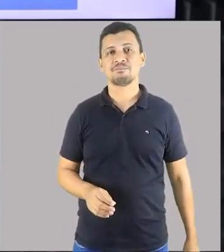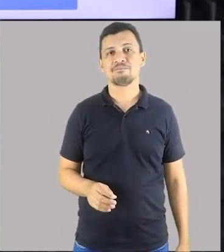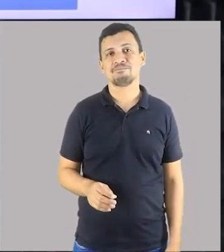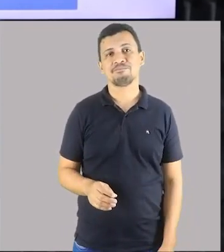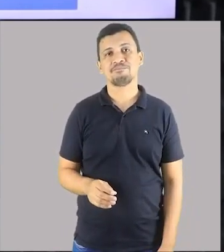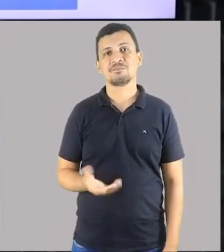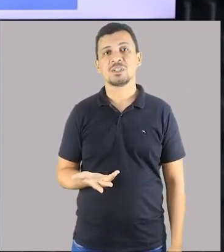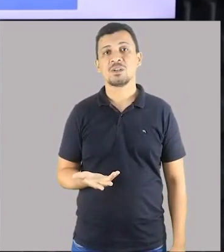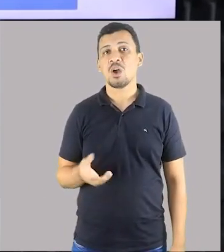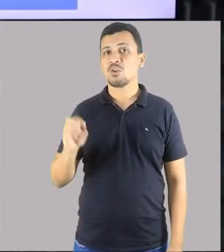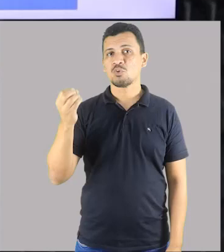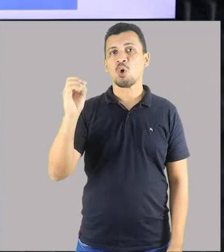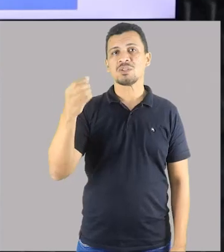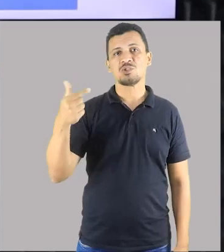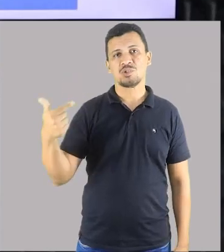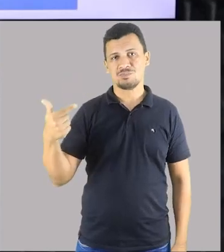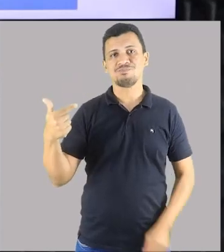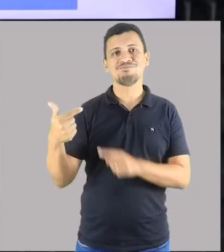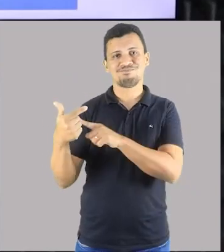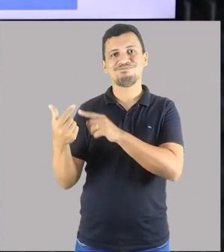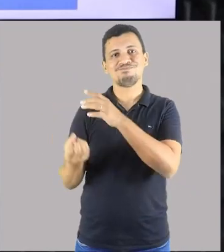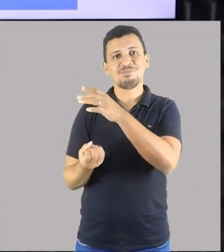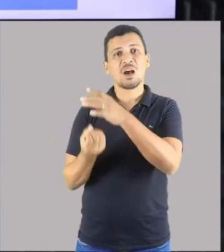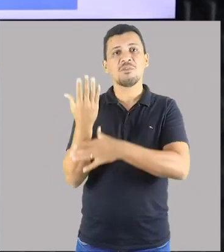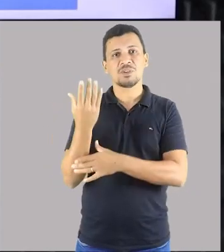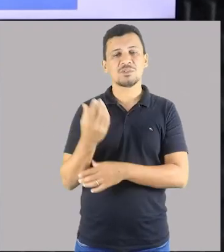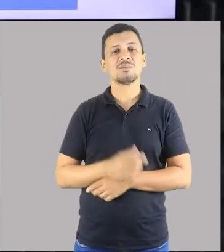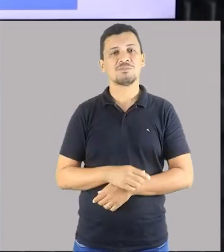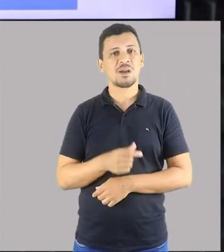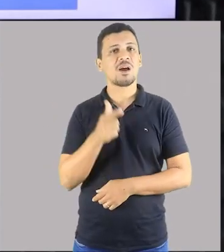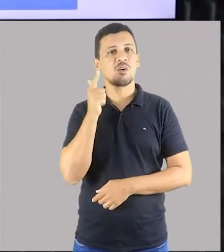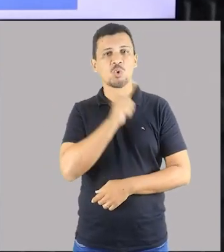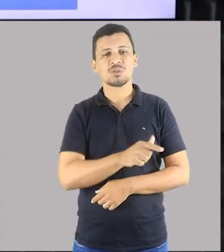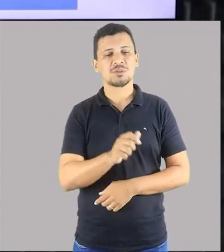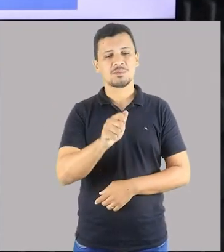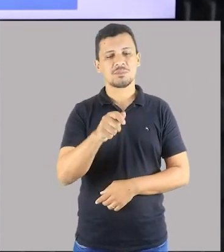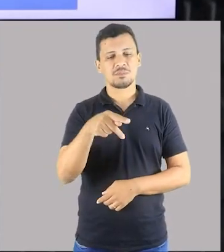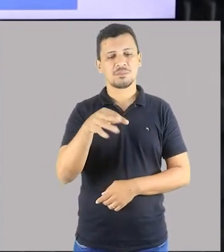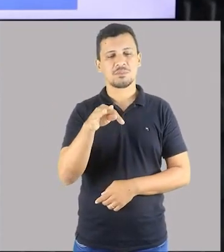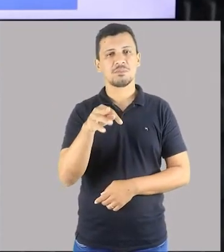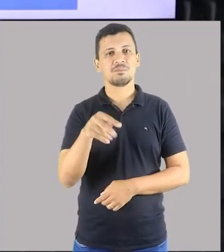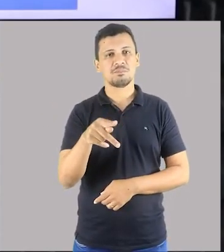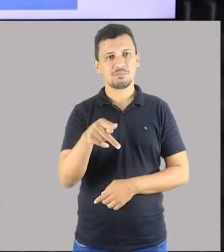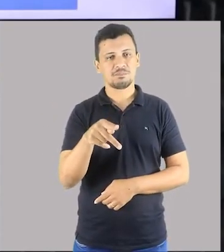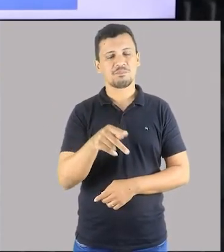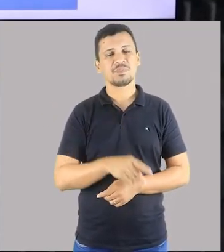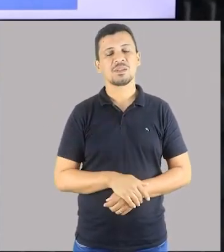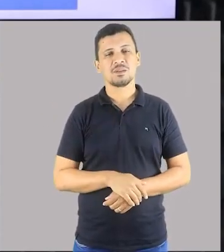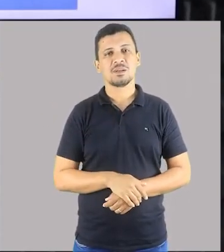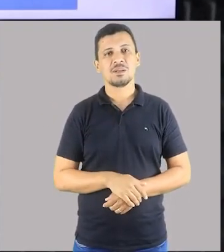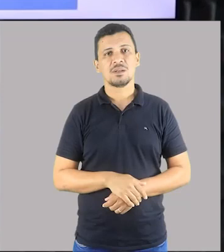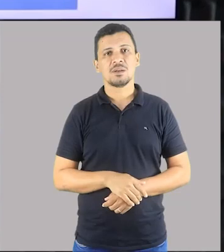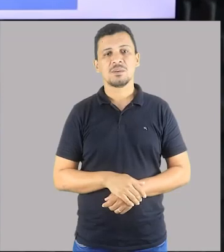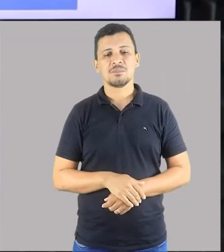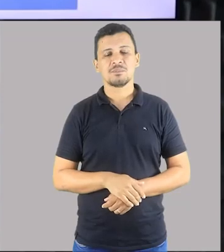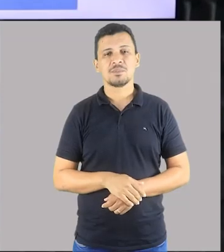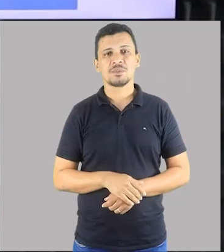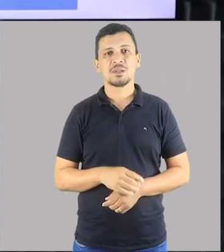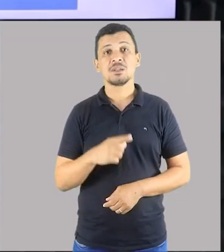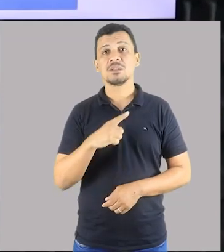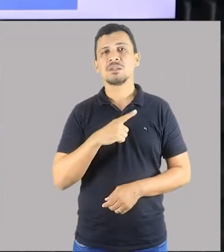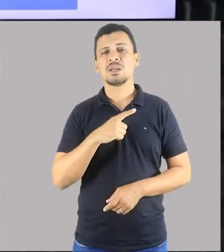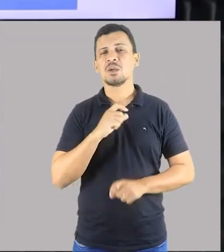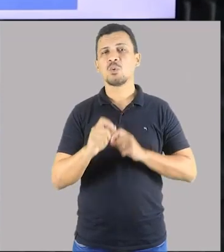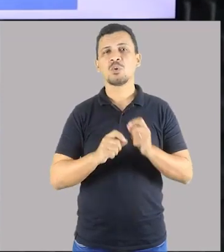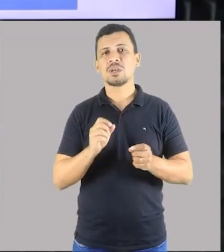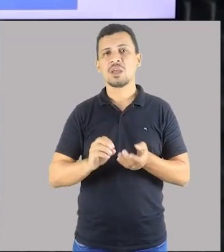ter a utilização do oxigênio para gerar esse ATP, que é a via oxidativa, tá?